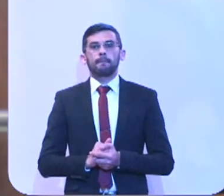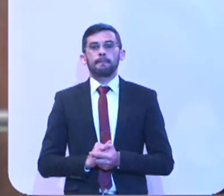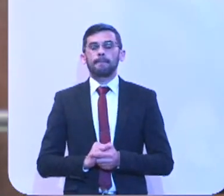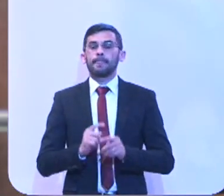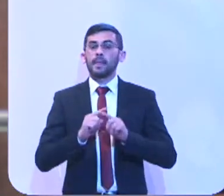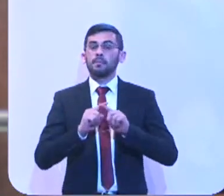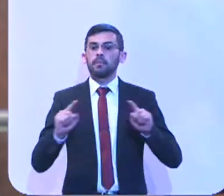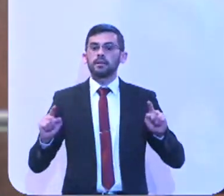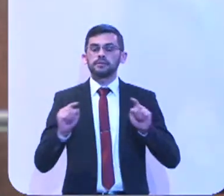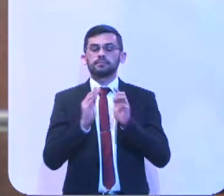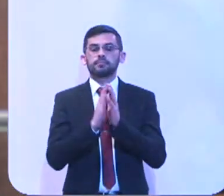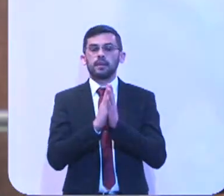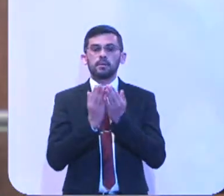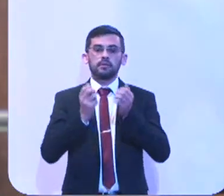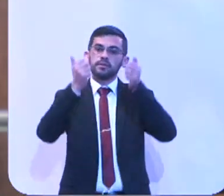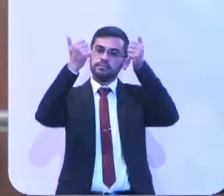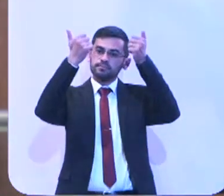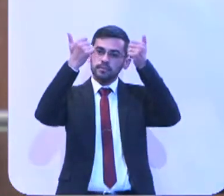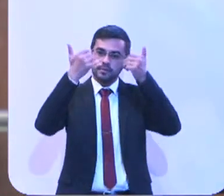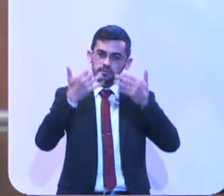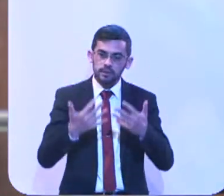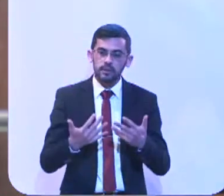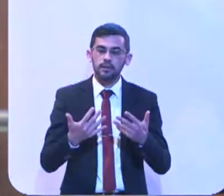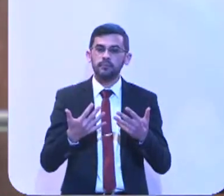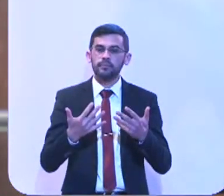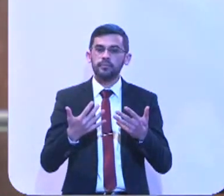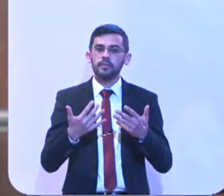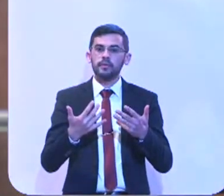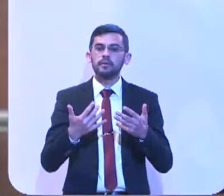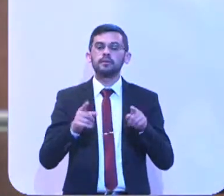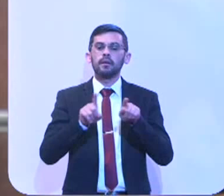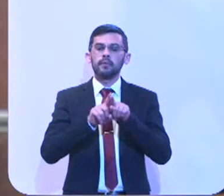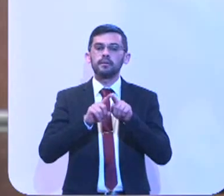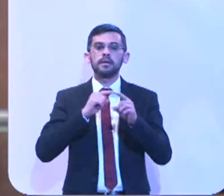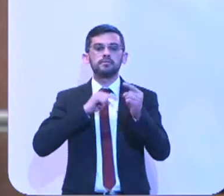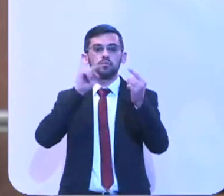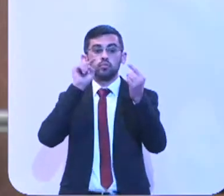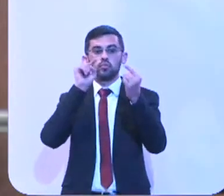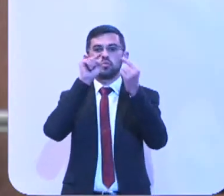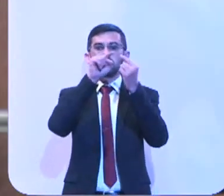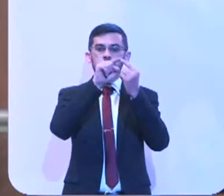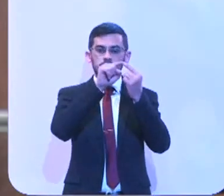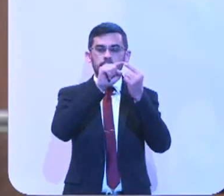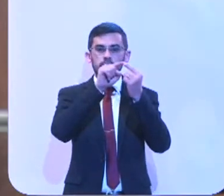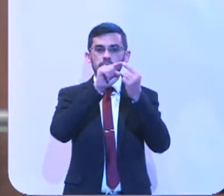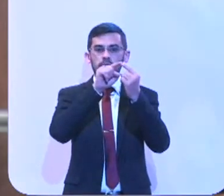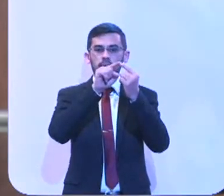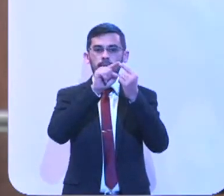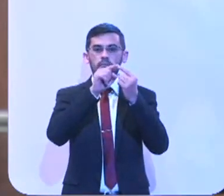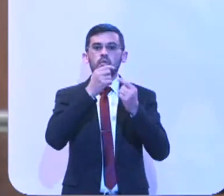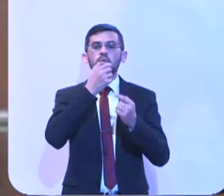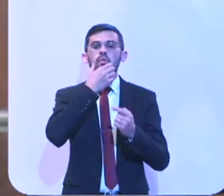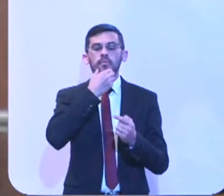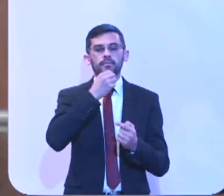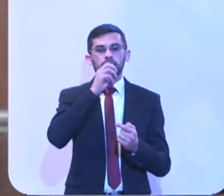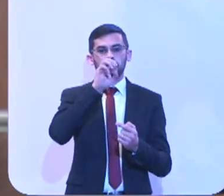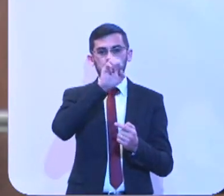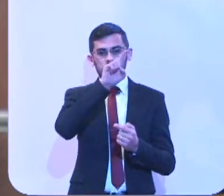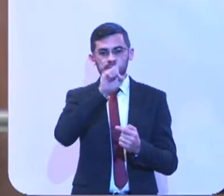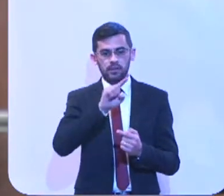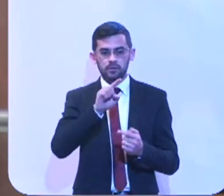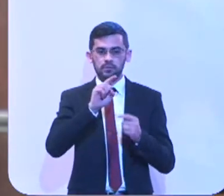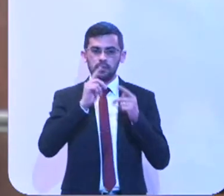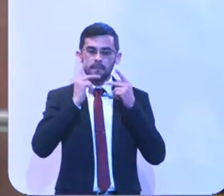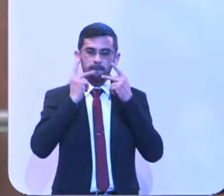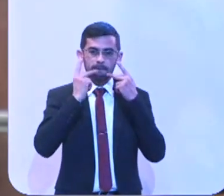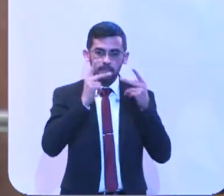Mas a Bíblia diz que ele tem mais um alvo. Ele prega os ossos. Ele